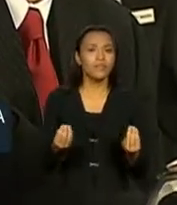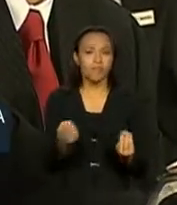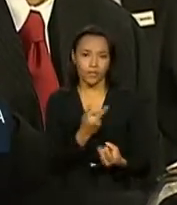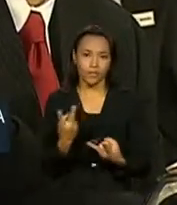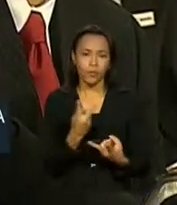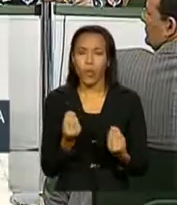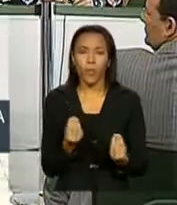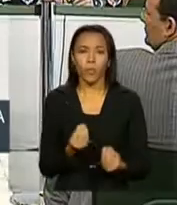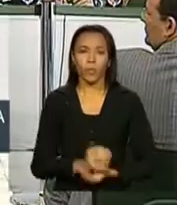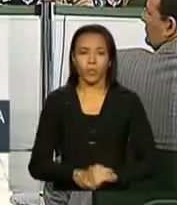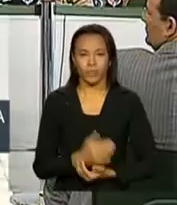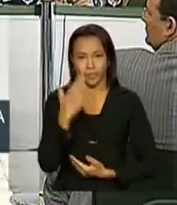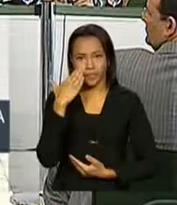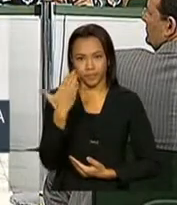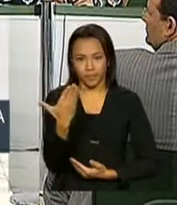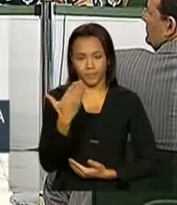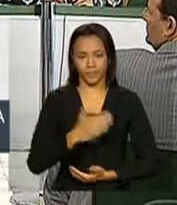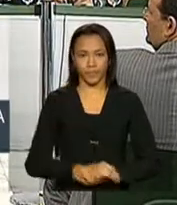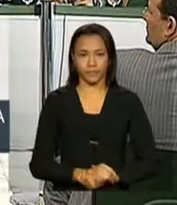dois assuntos? Obrigado.